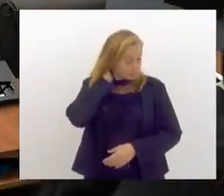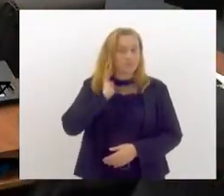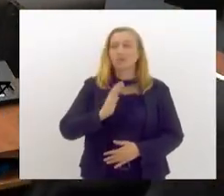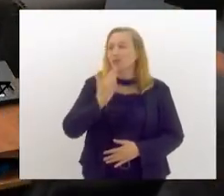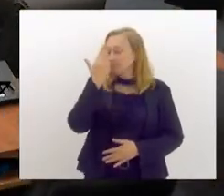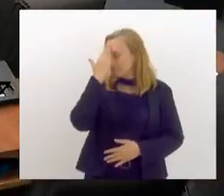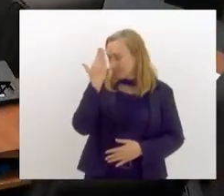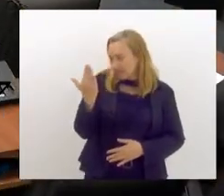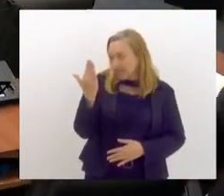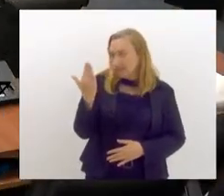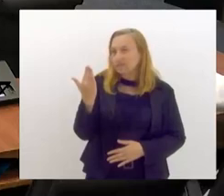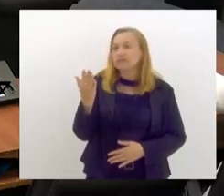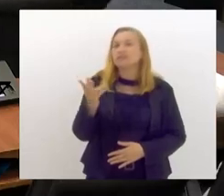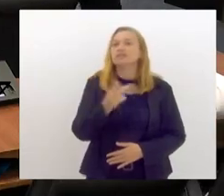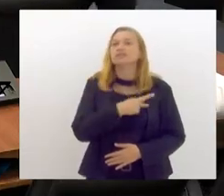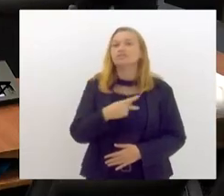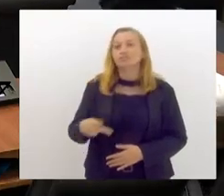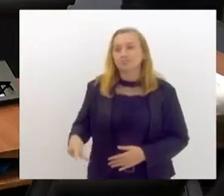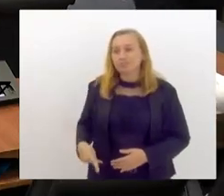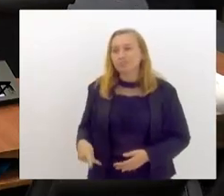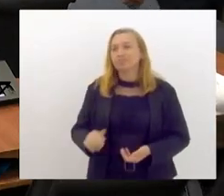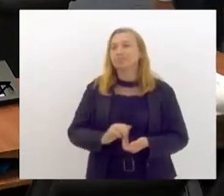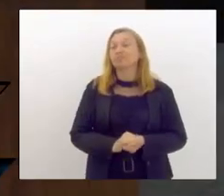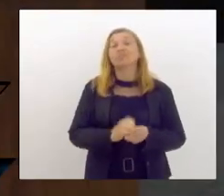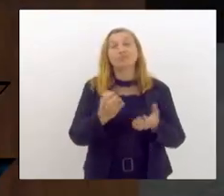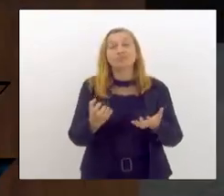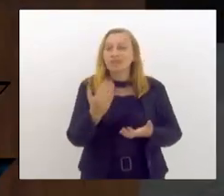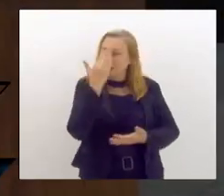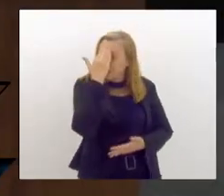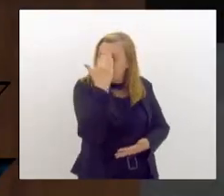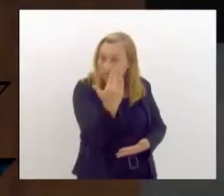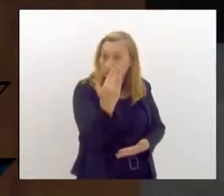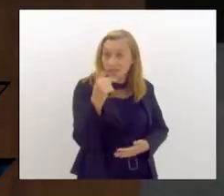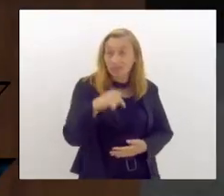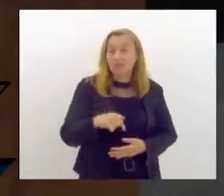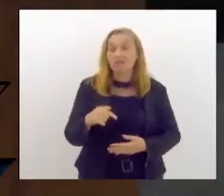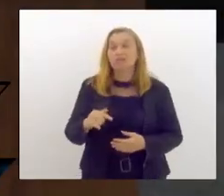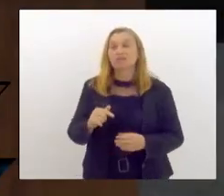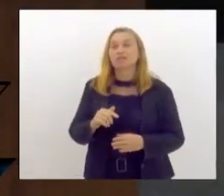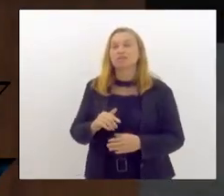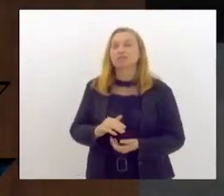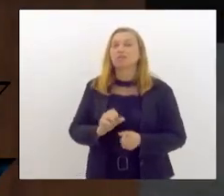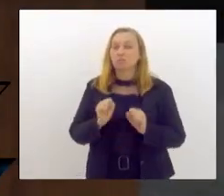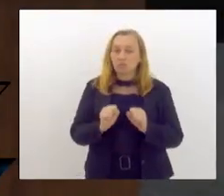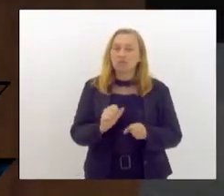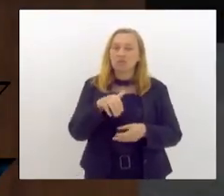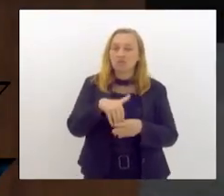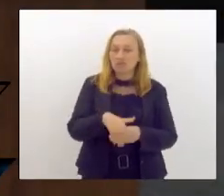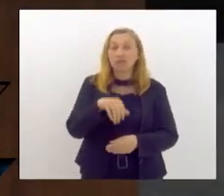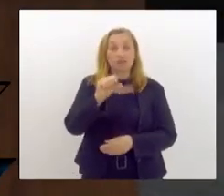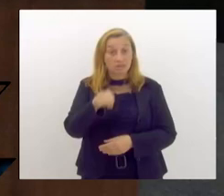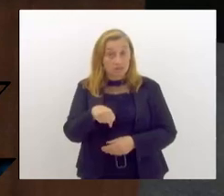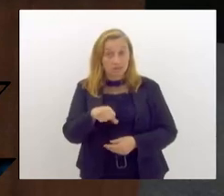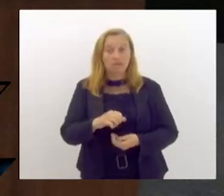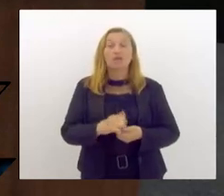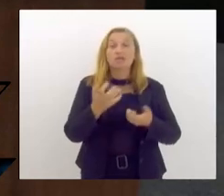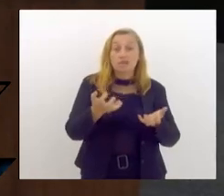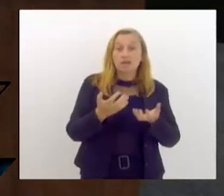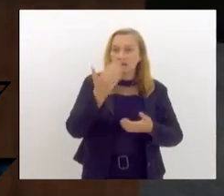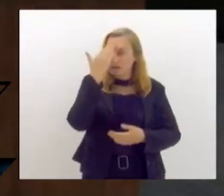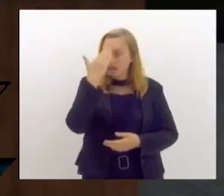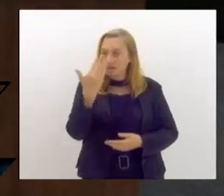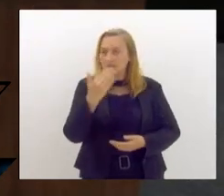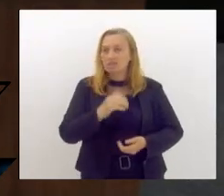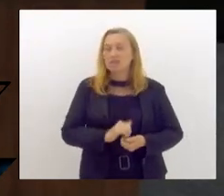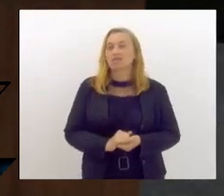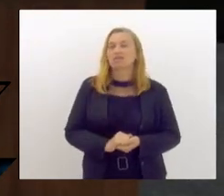obrigada, senhor presidente. Quero agradecer aqui aqueles que puderam votar sim. Quero agradecer aqueles